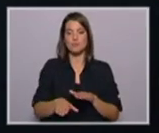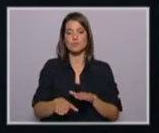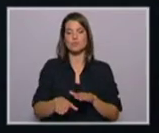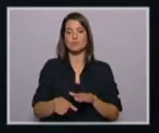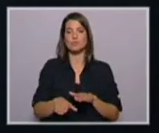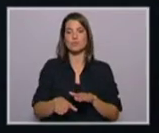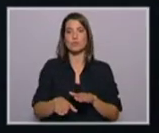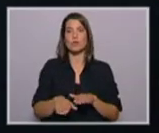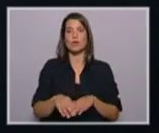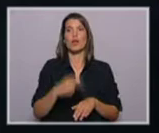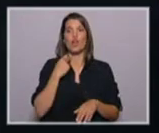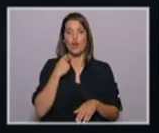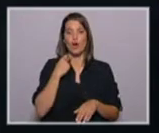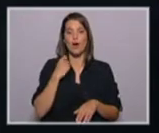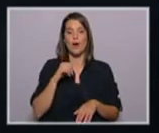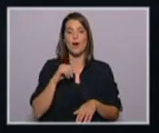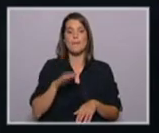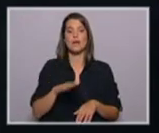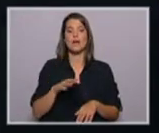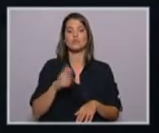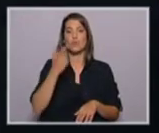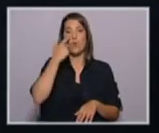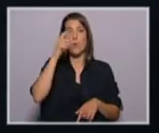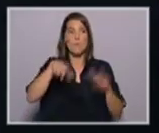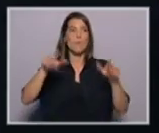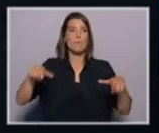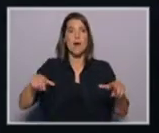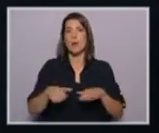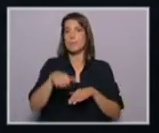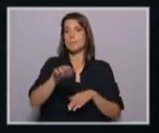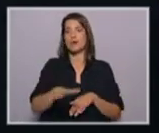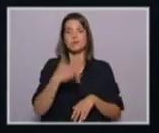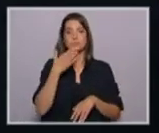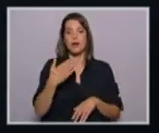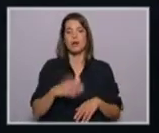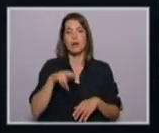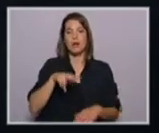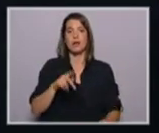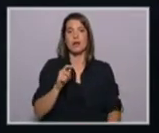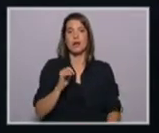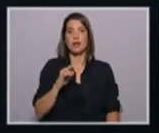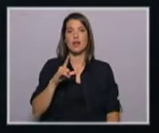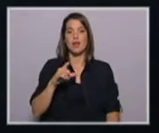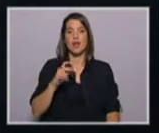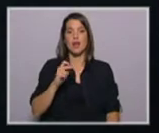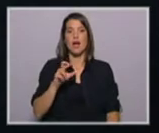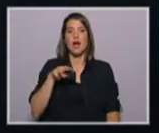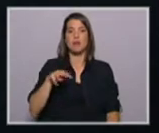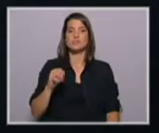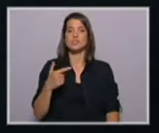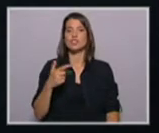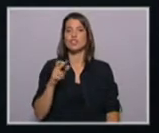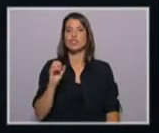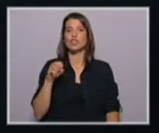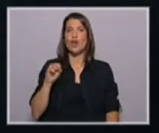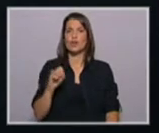one giant leap for mankind. Neil Armstrong foi sempre um homem discreto. Nunca gostou propriamente